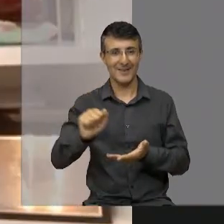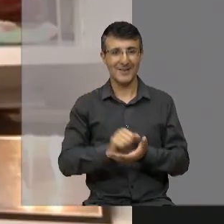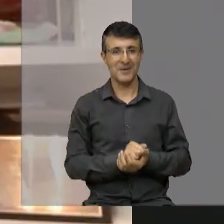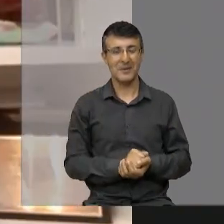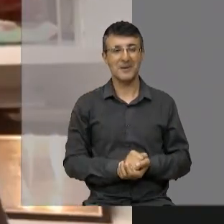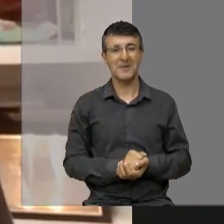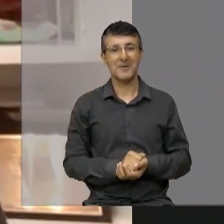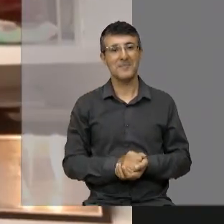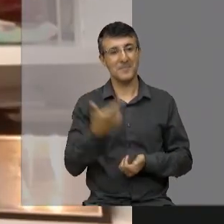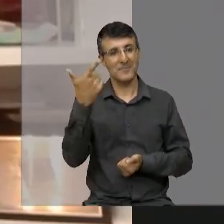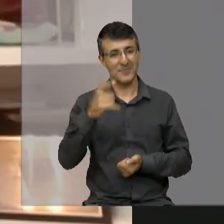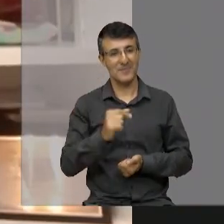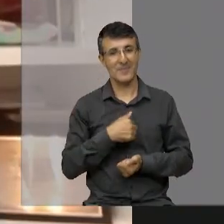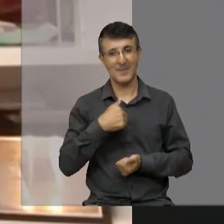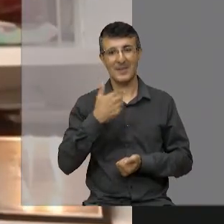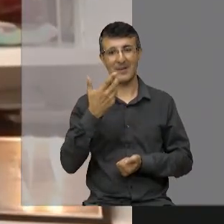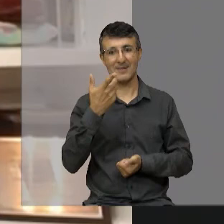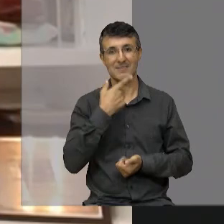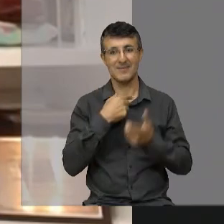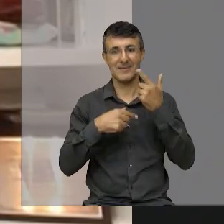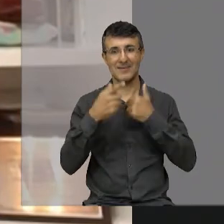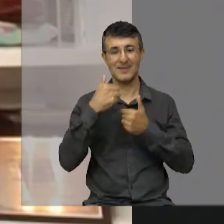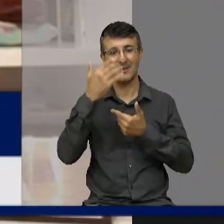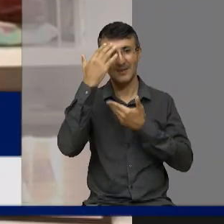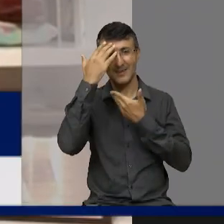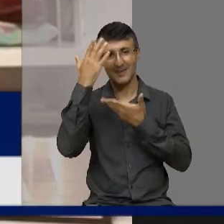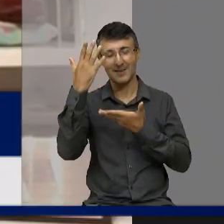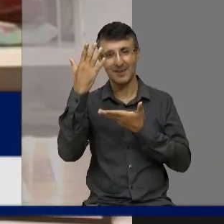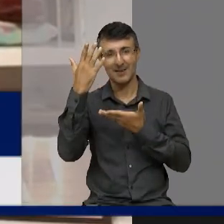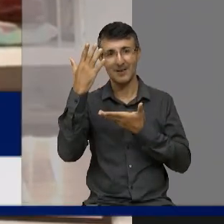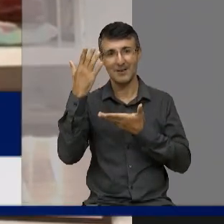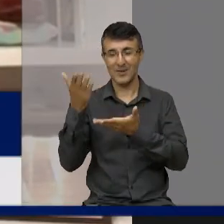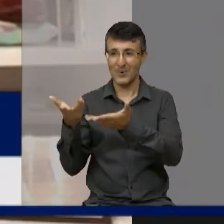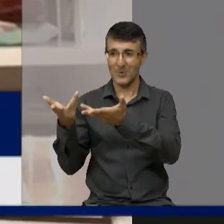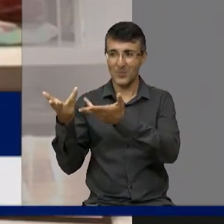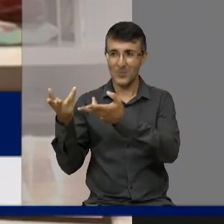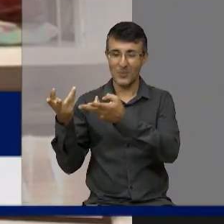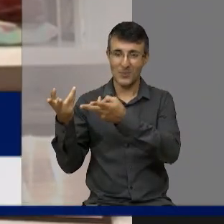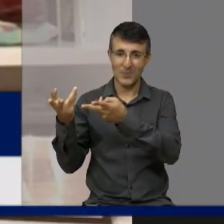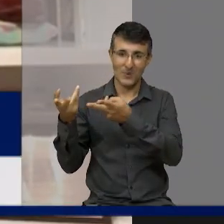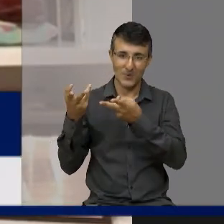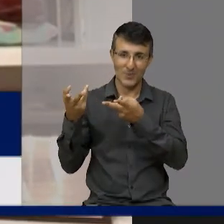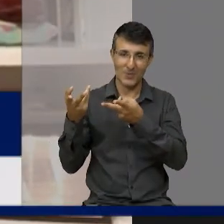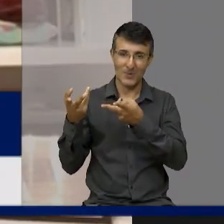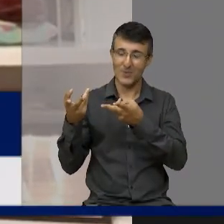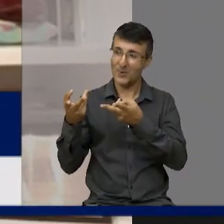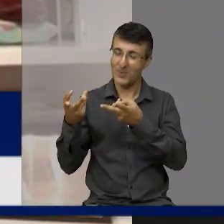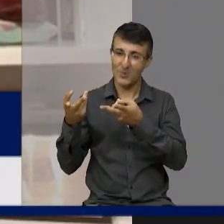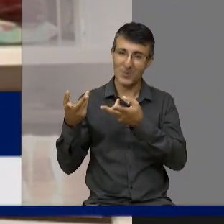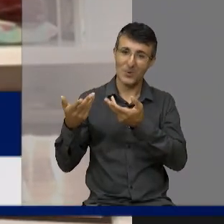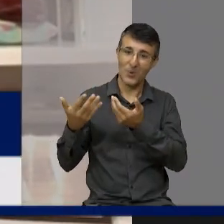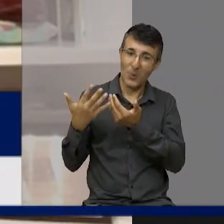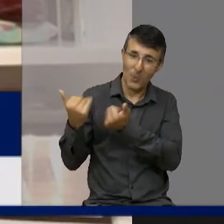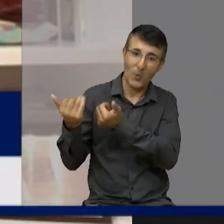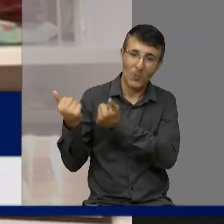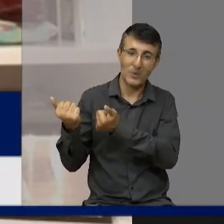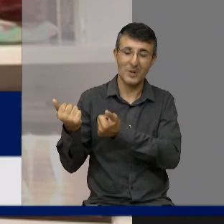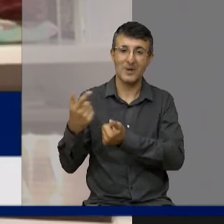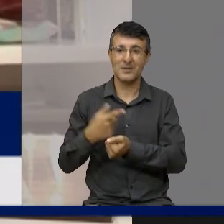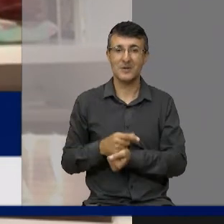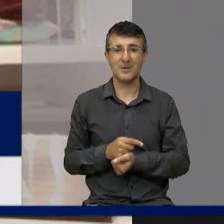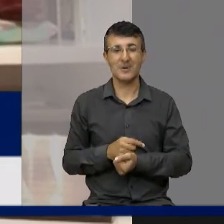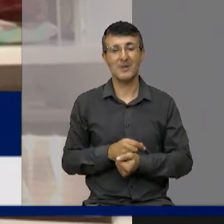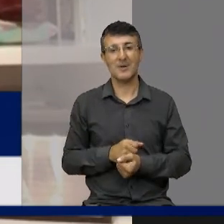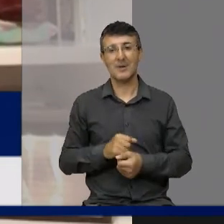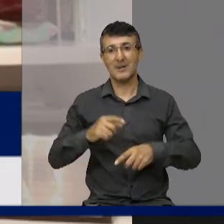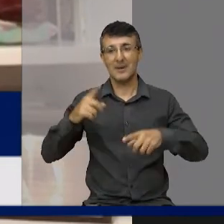vez, agradecer o convite, a oportunidade. Né? Acho muito importante esses debates, principalmente nos espaços